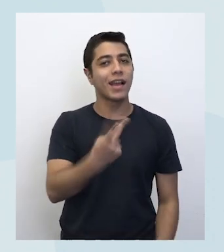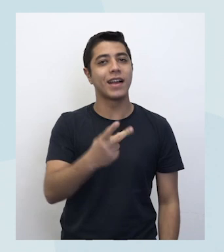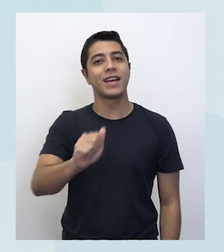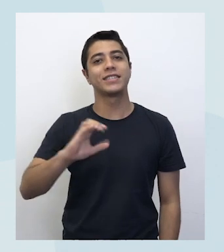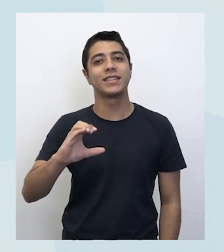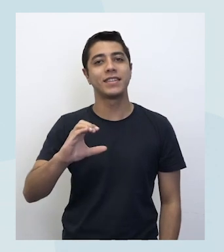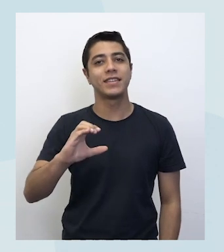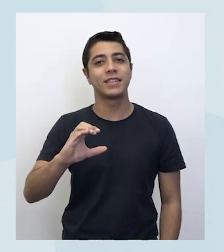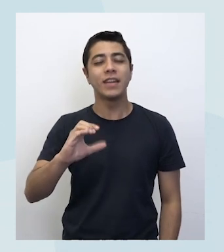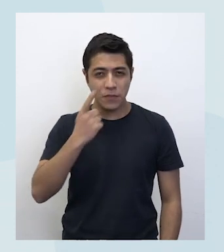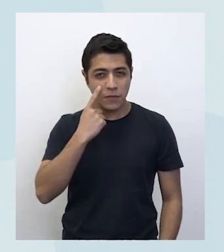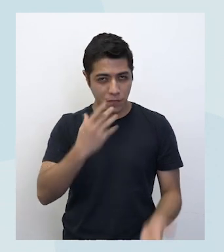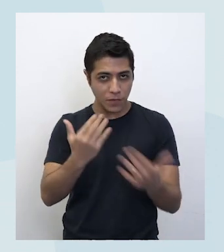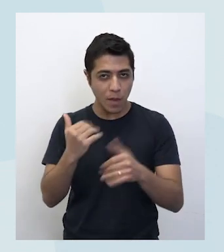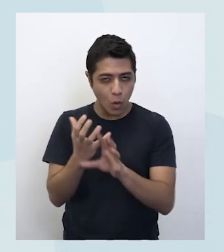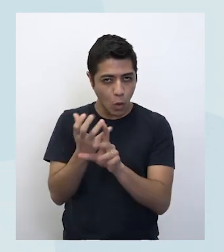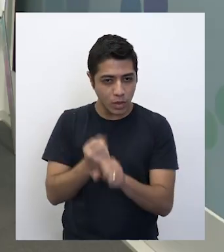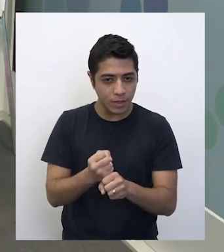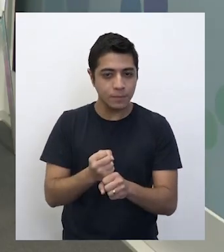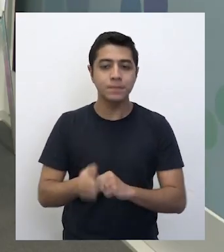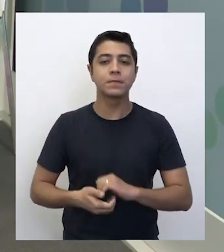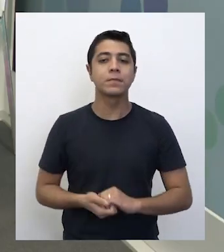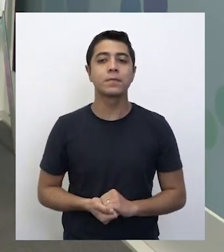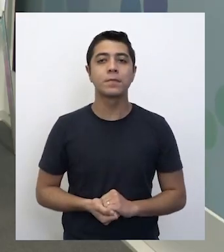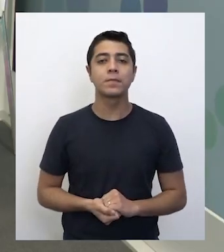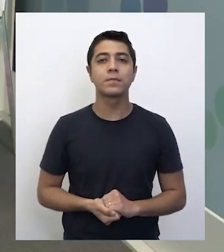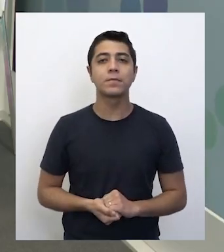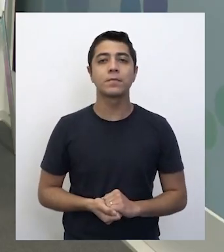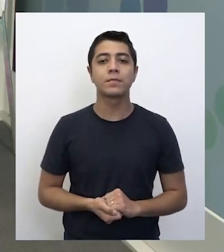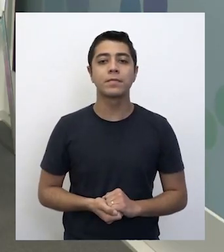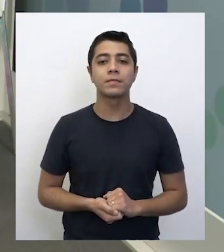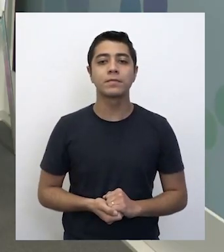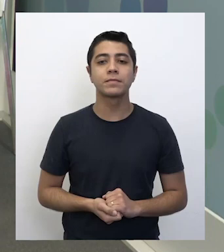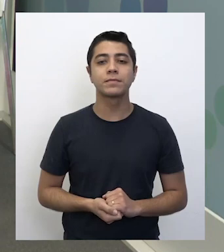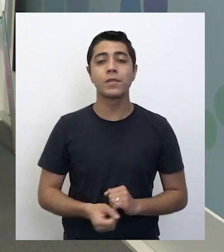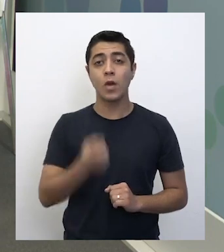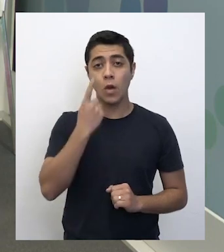canetinha. Se a gente olhar aqui nosso...